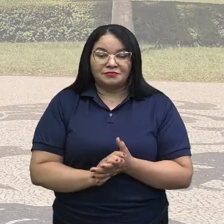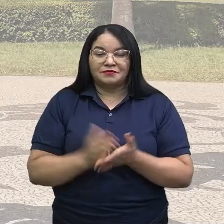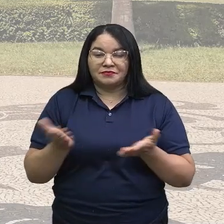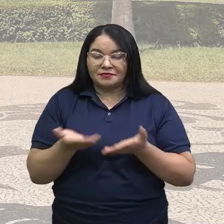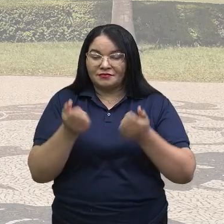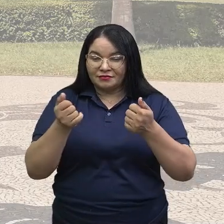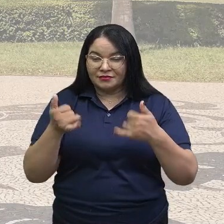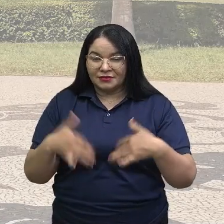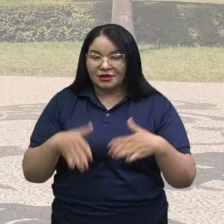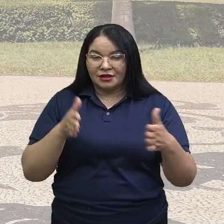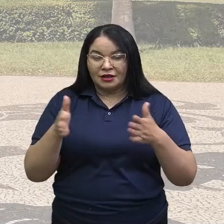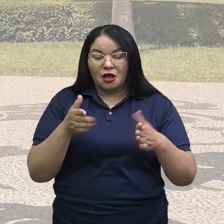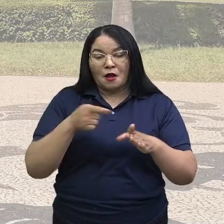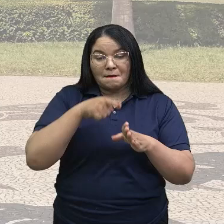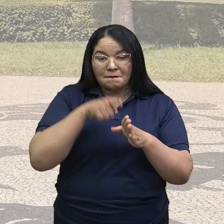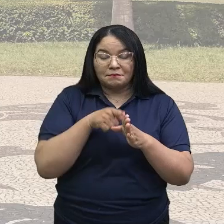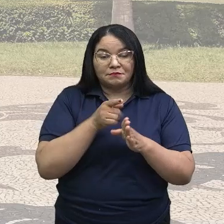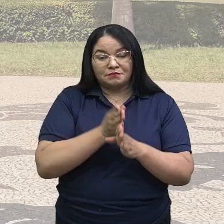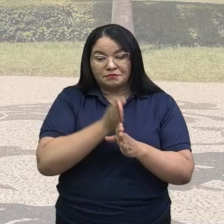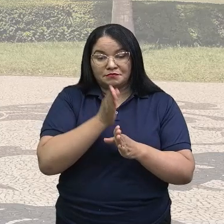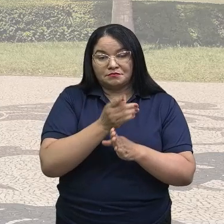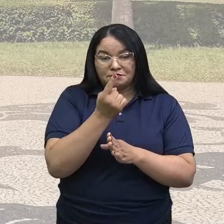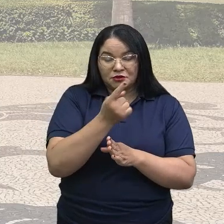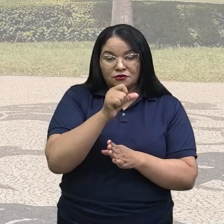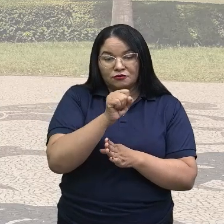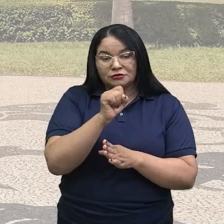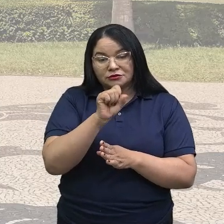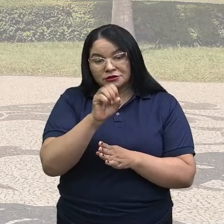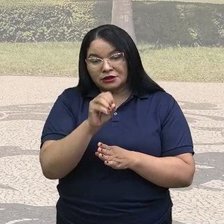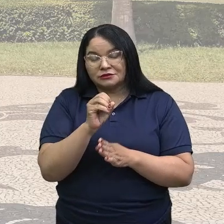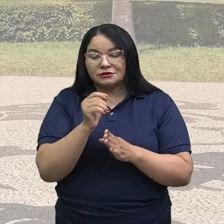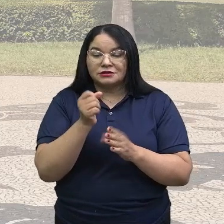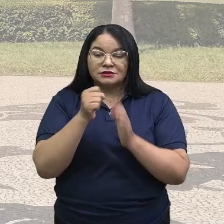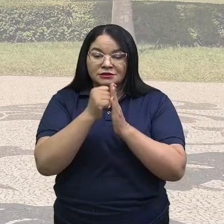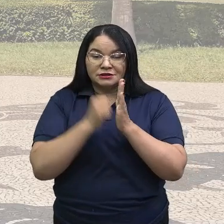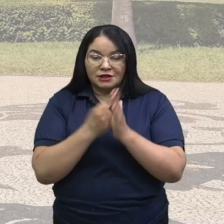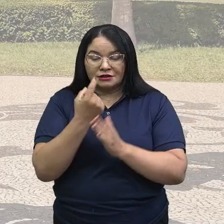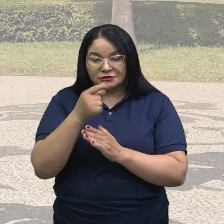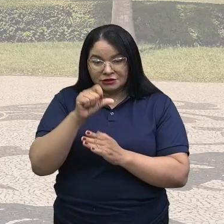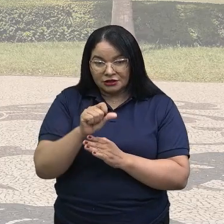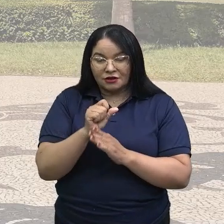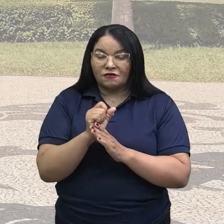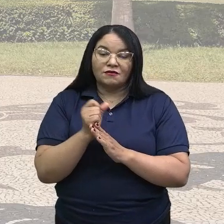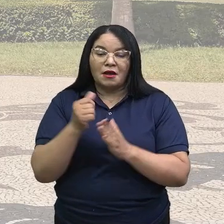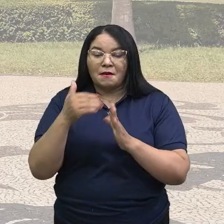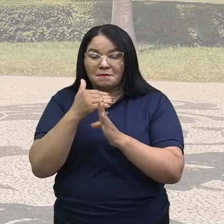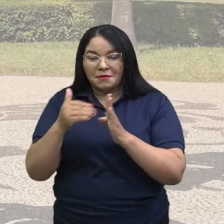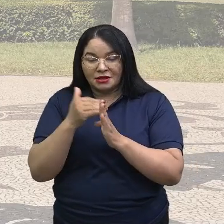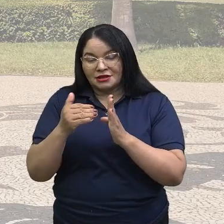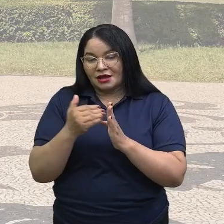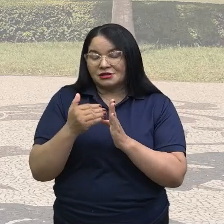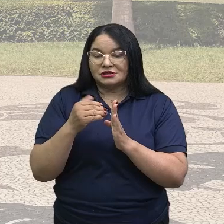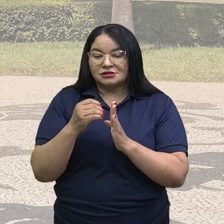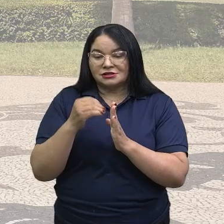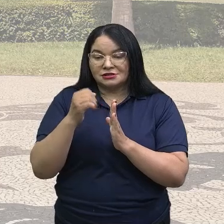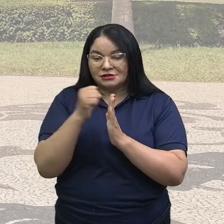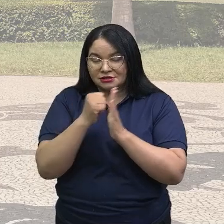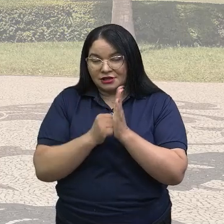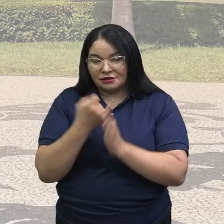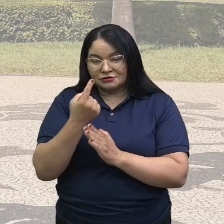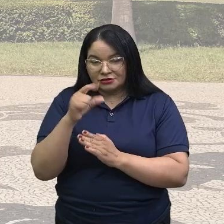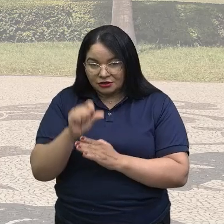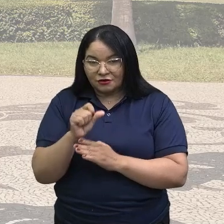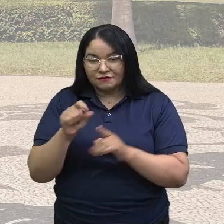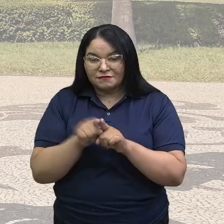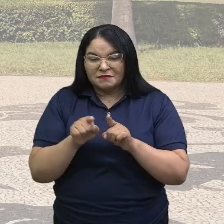dos anos de 1800, século XIX ali, segunda metade do século XIX, onde no panorama